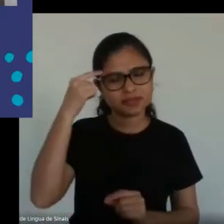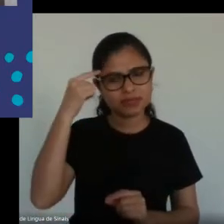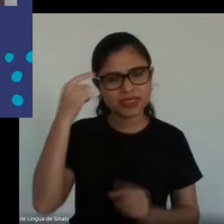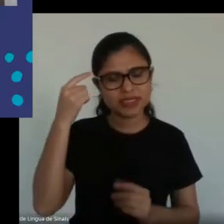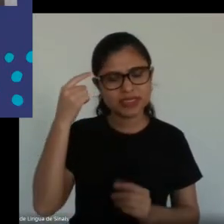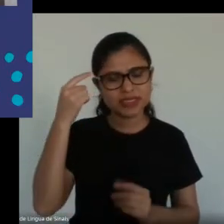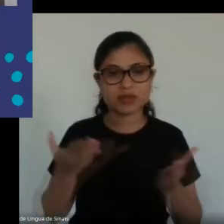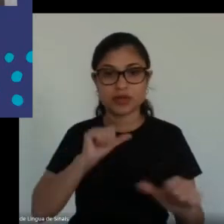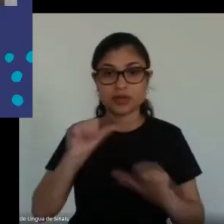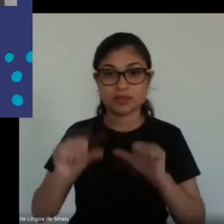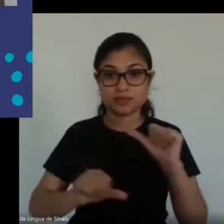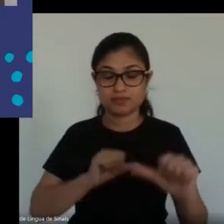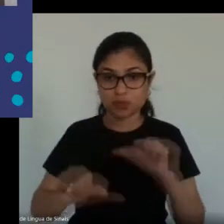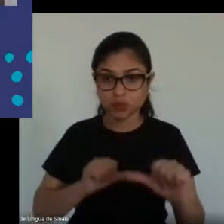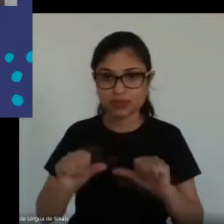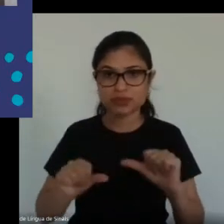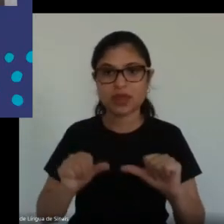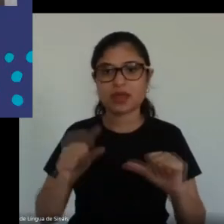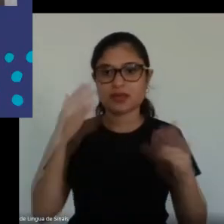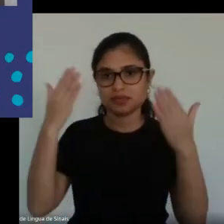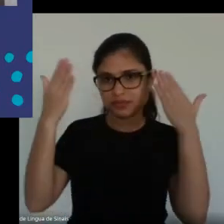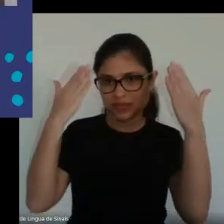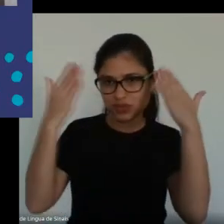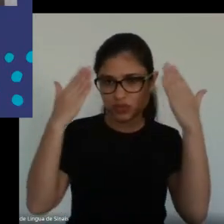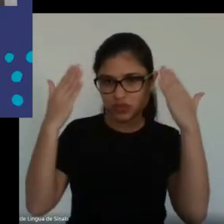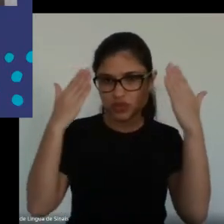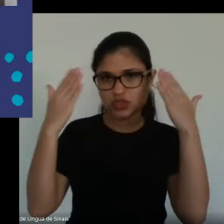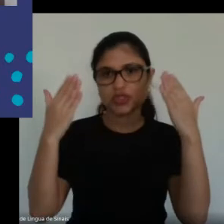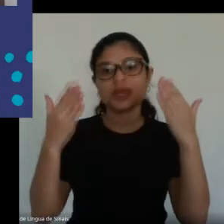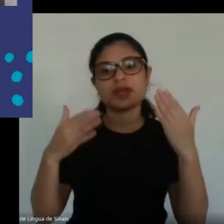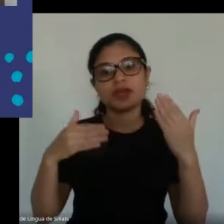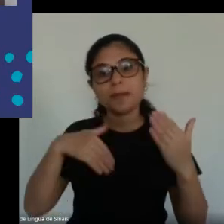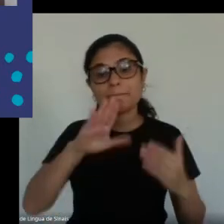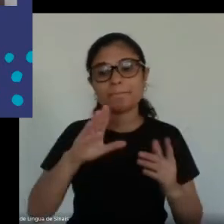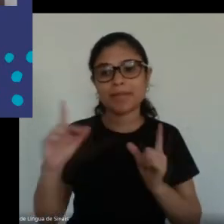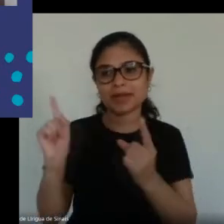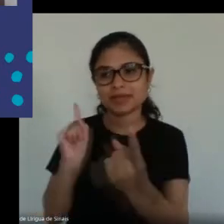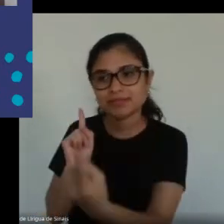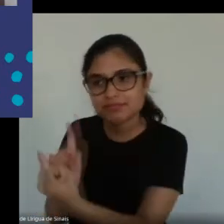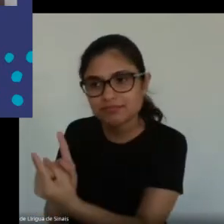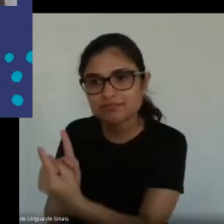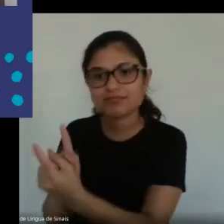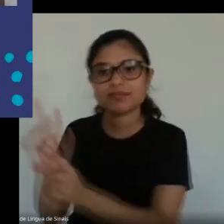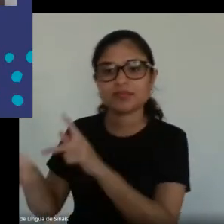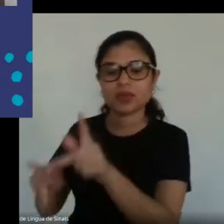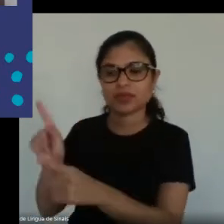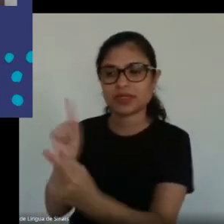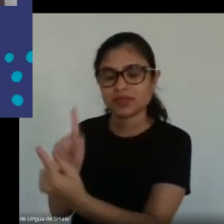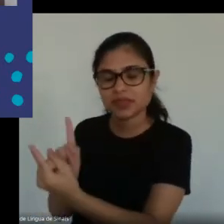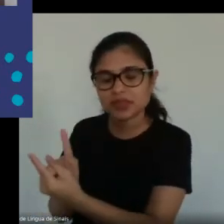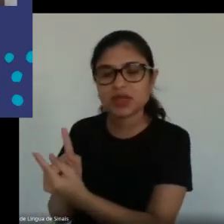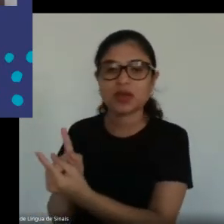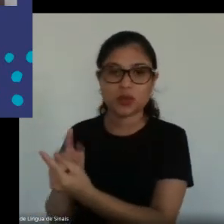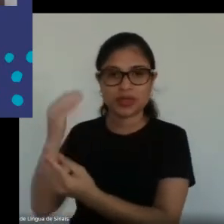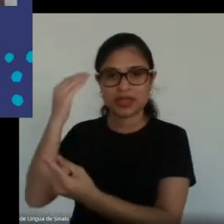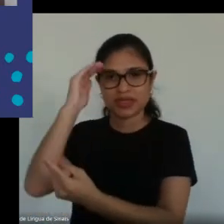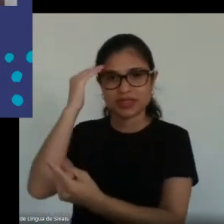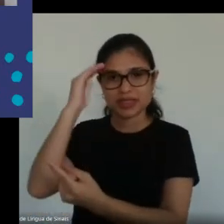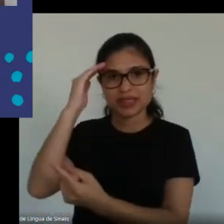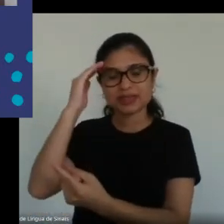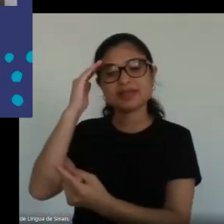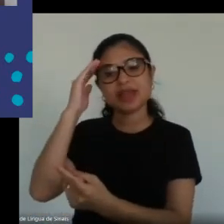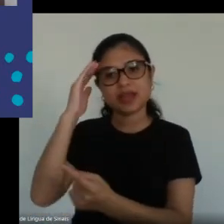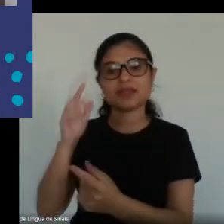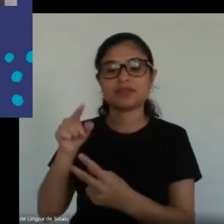na formação dos profissionais PSI para que haja uma maior aproximação com essa população, de modo a compreender os diferentes